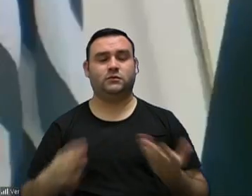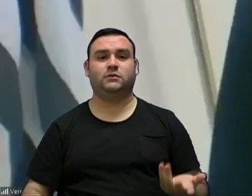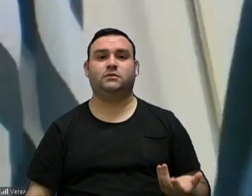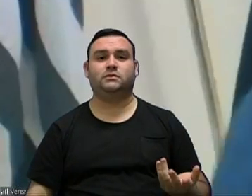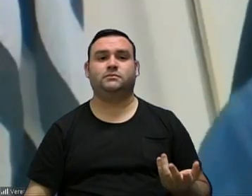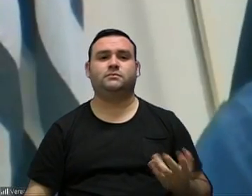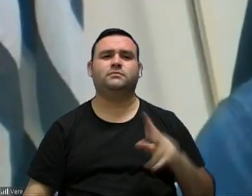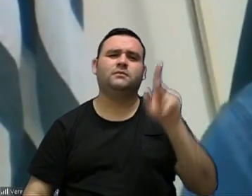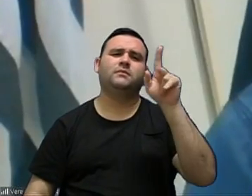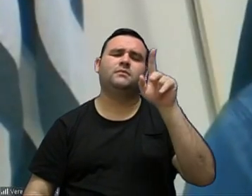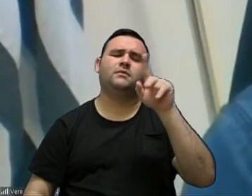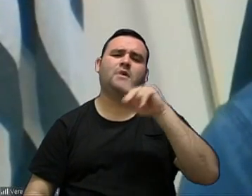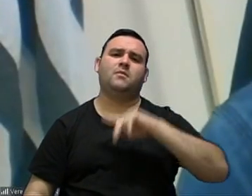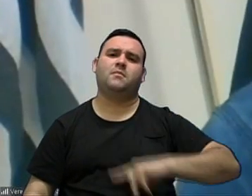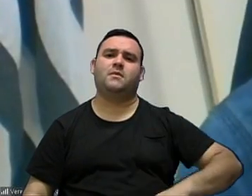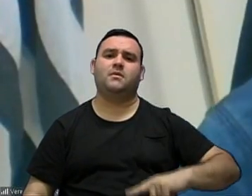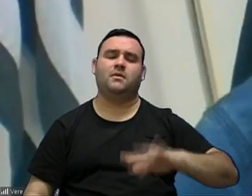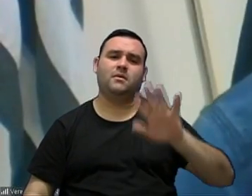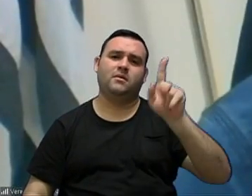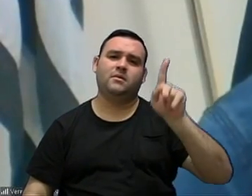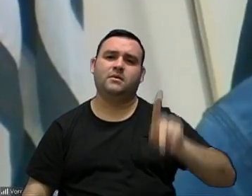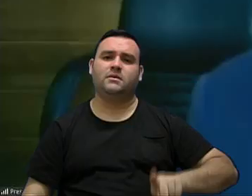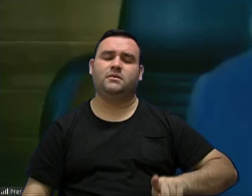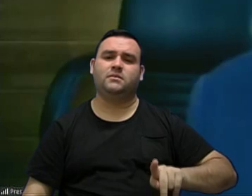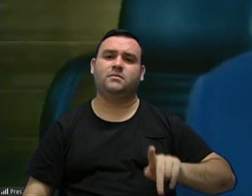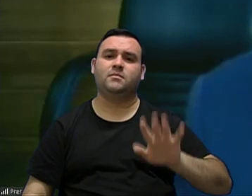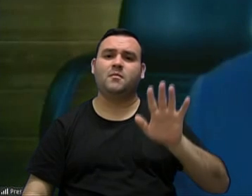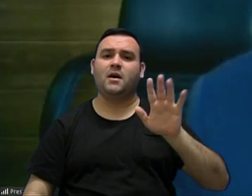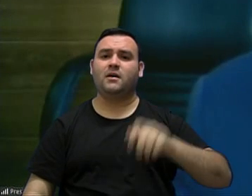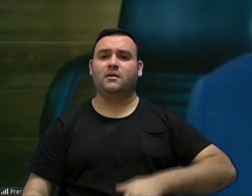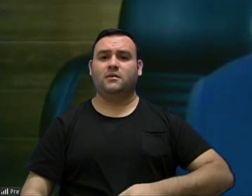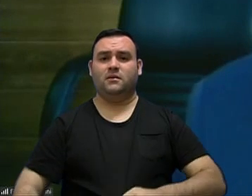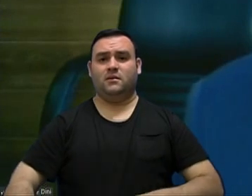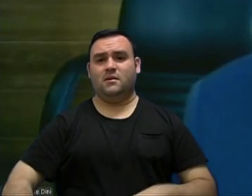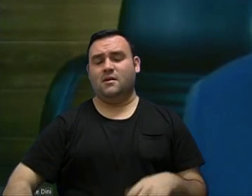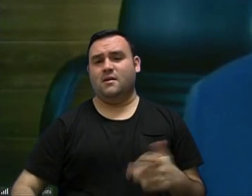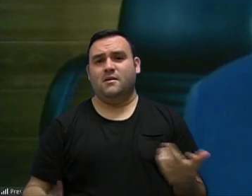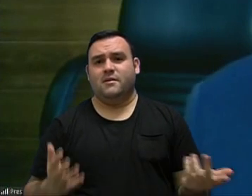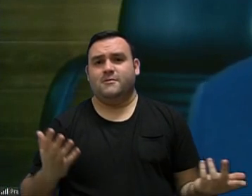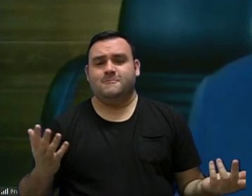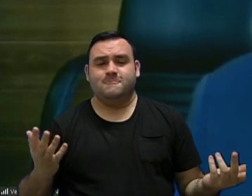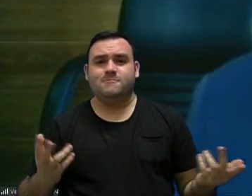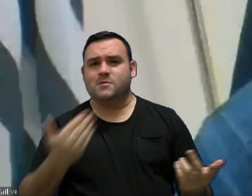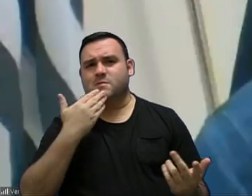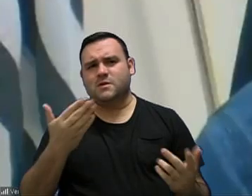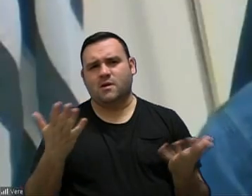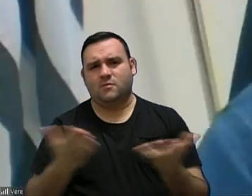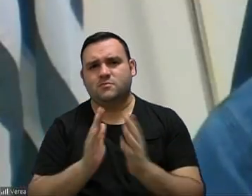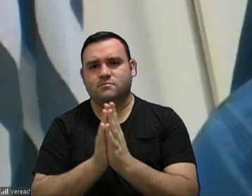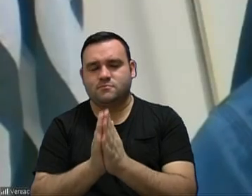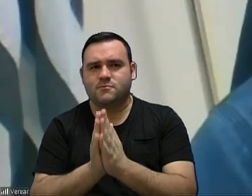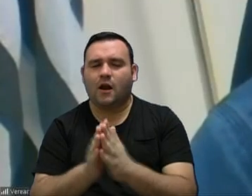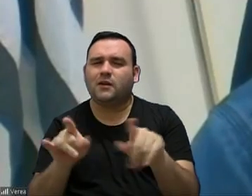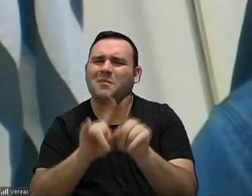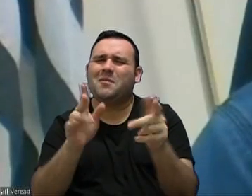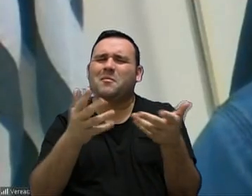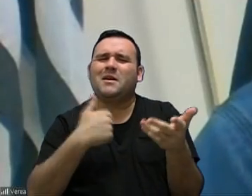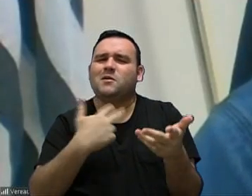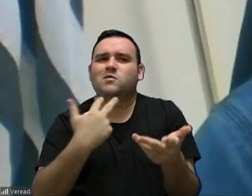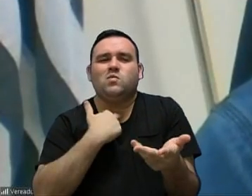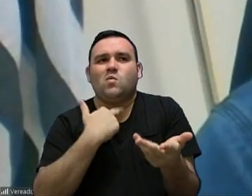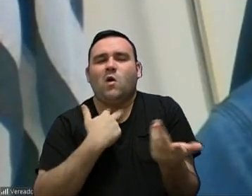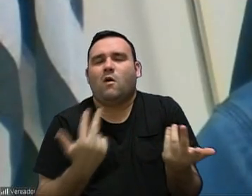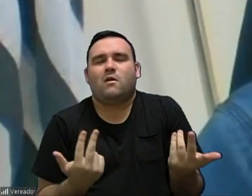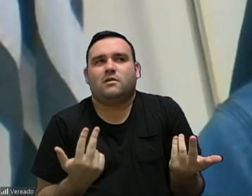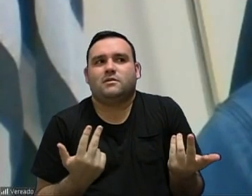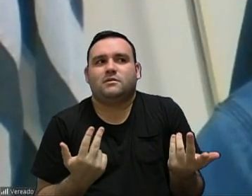Presidente, mas isso não pode ser, presidente. Hã? Presidente, mas isso não pode ser, peço ver, Vossa Excelência, mas isso não pode ser